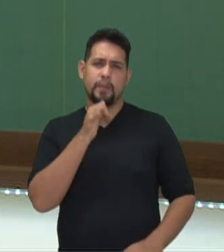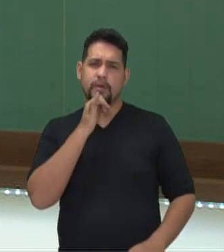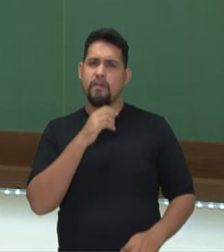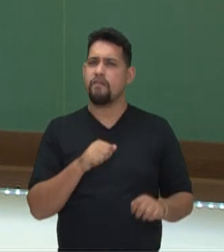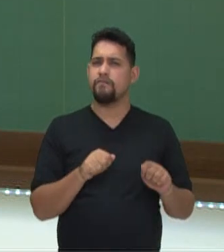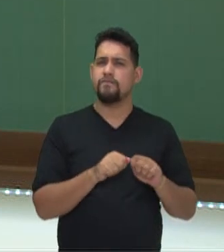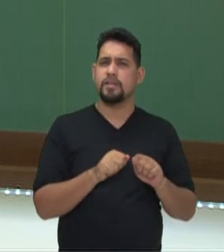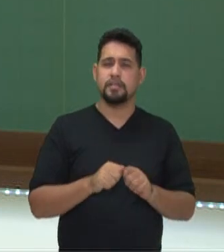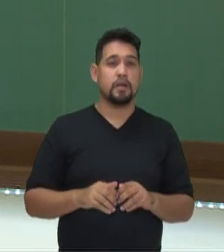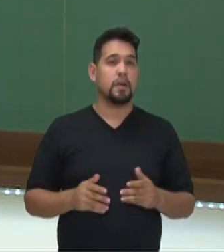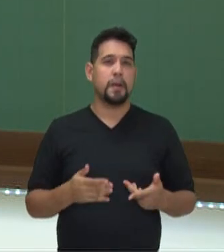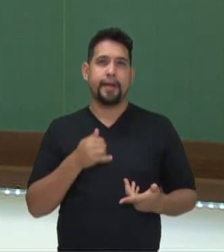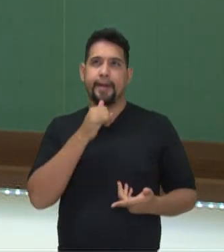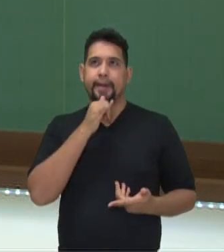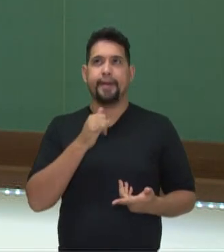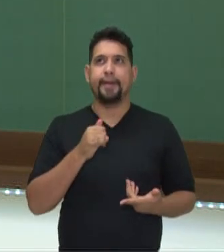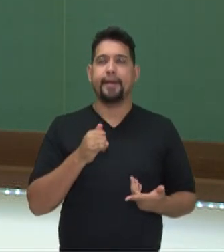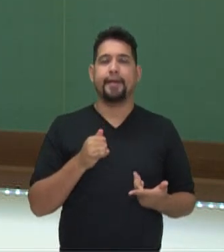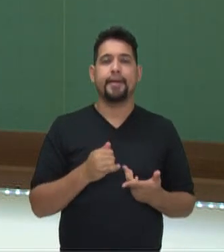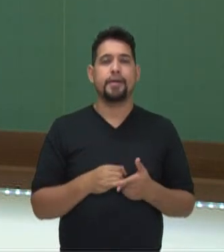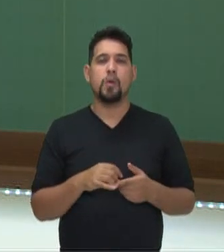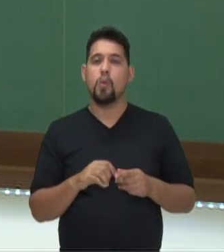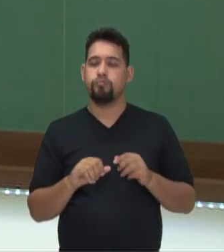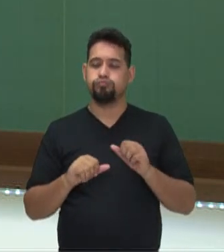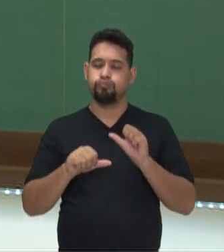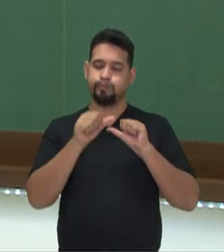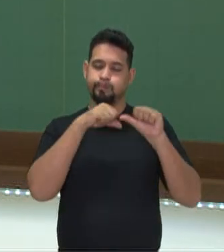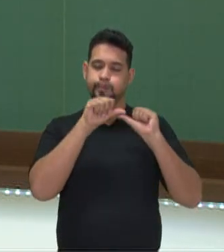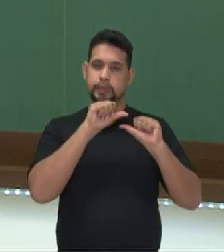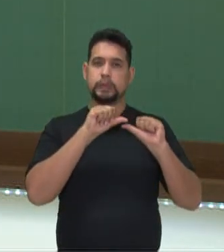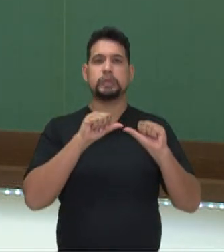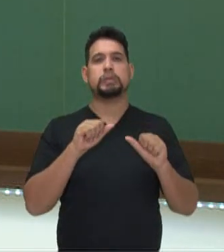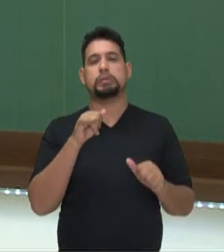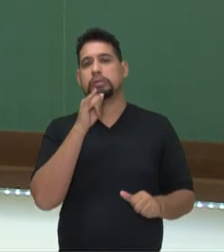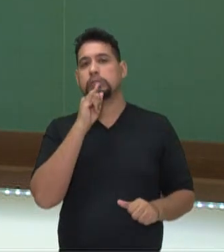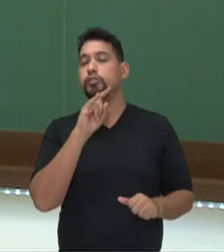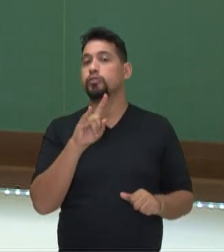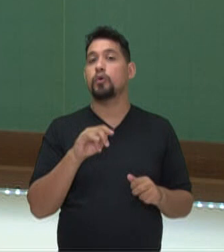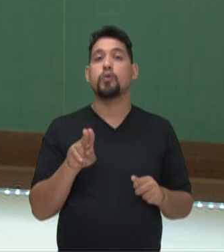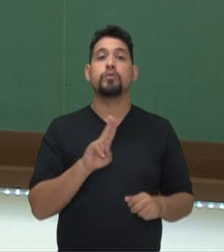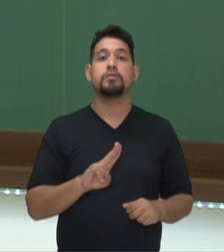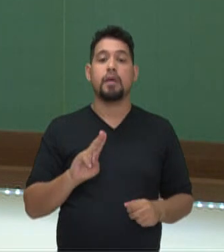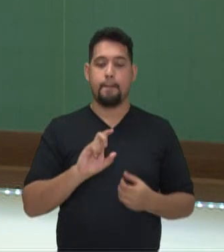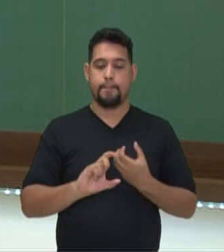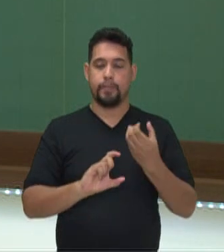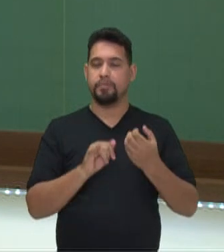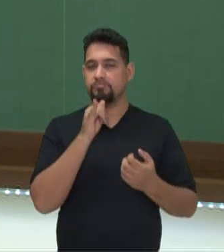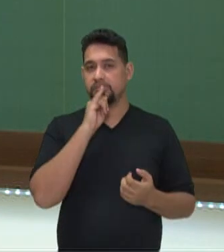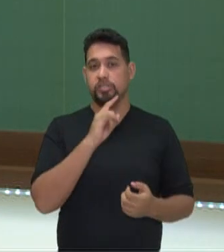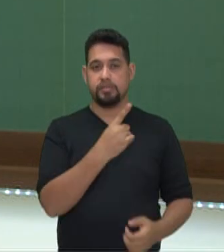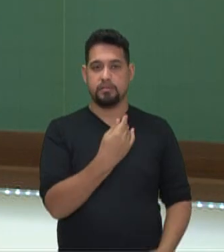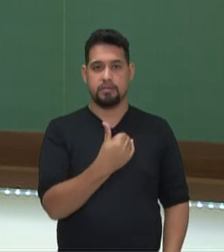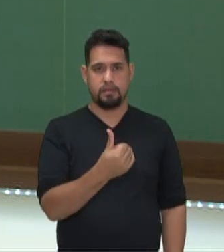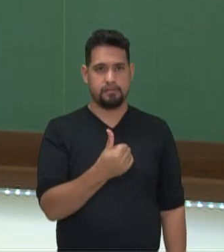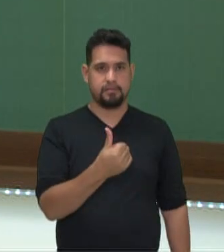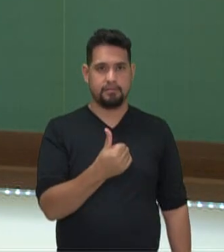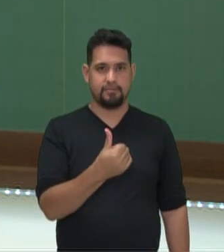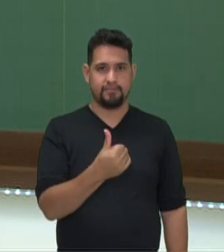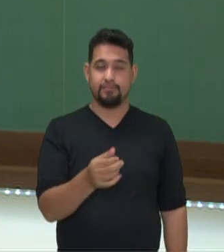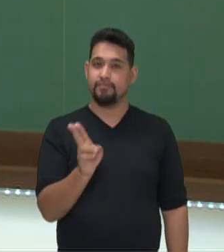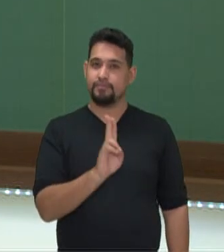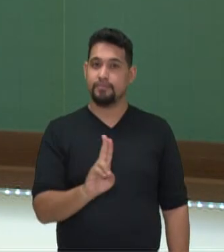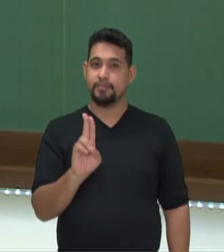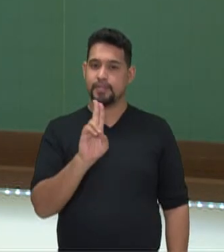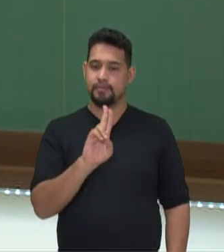fazer agora a operação inversa à potência, é só eu pegar esse 16, colocar dentro